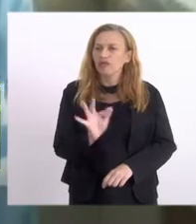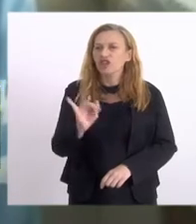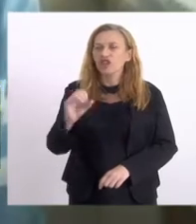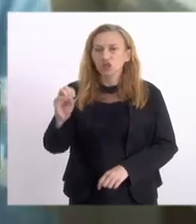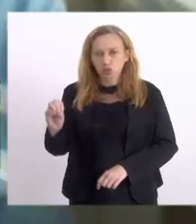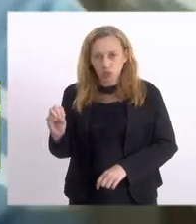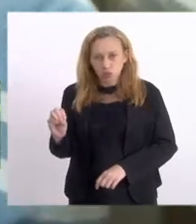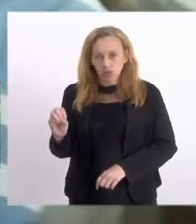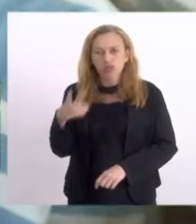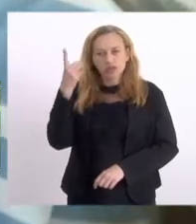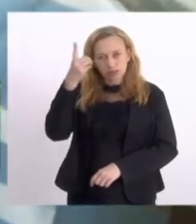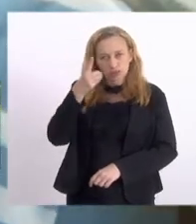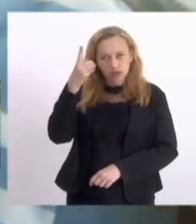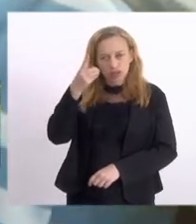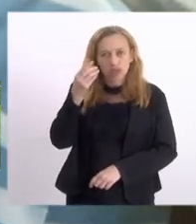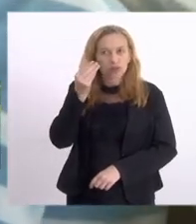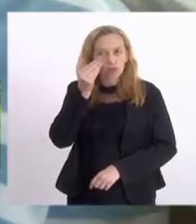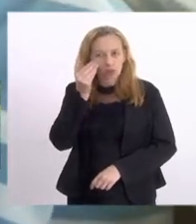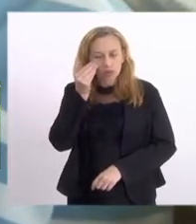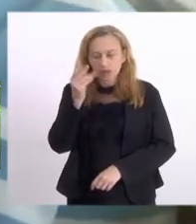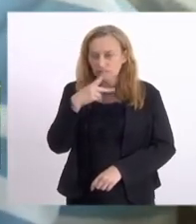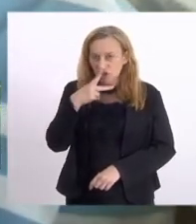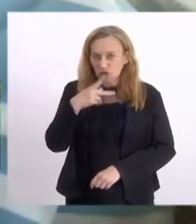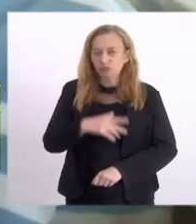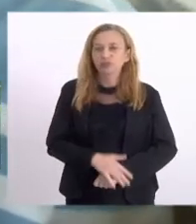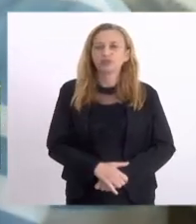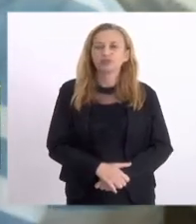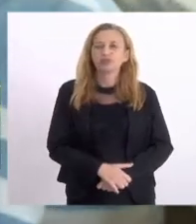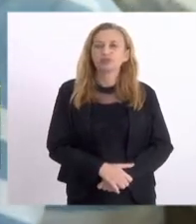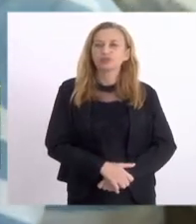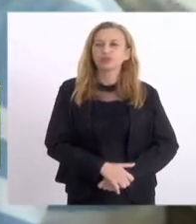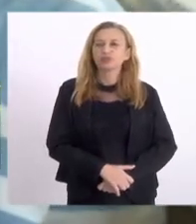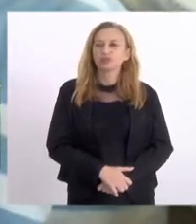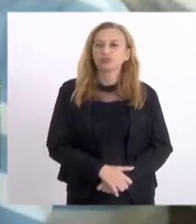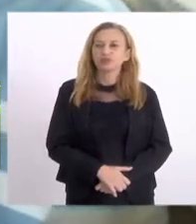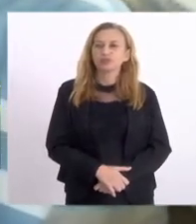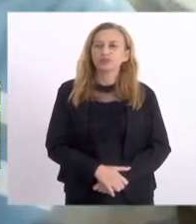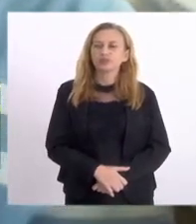que a deputada Mônica Francisco está levantando.